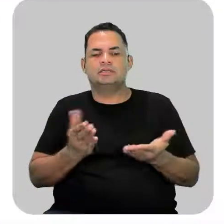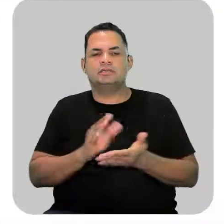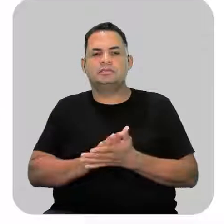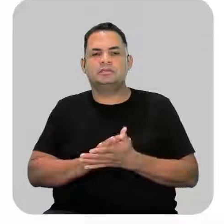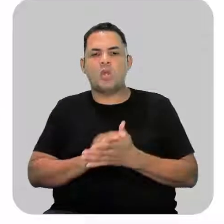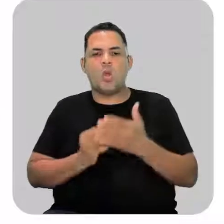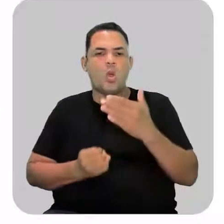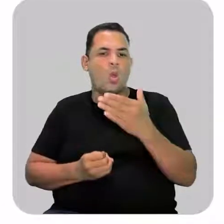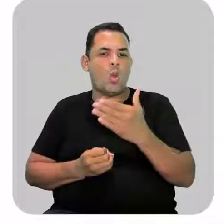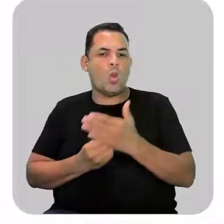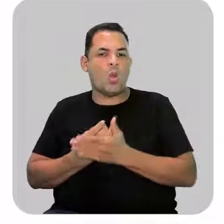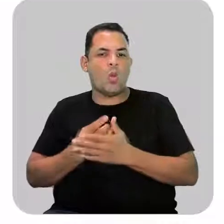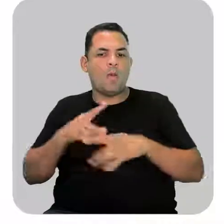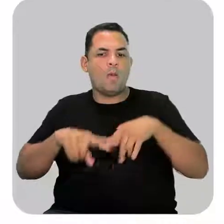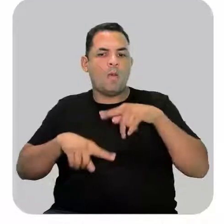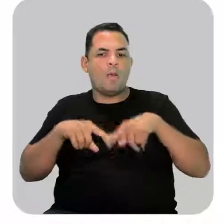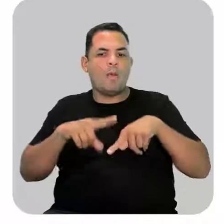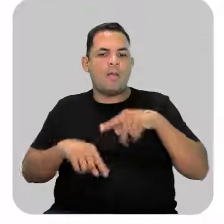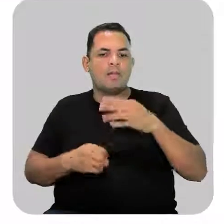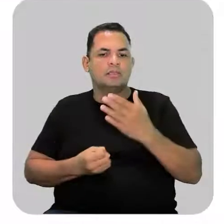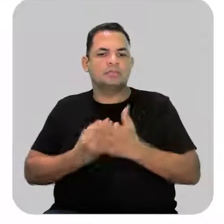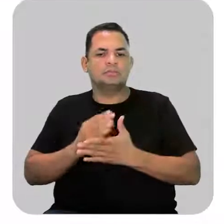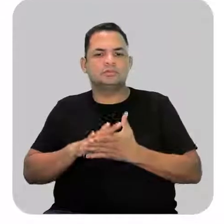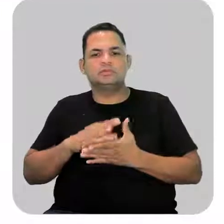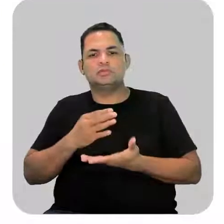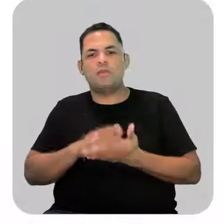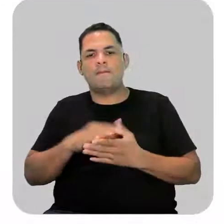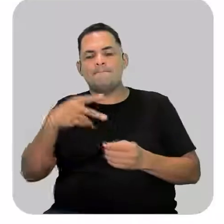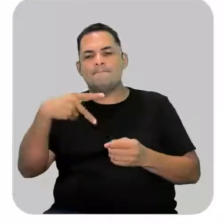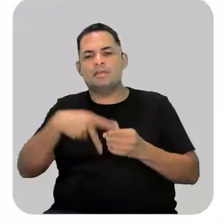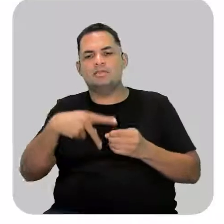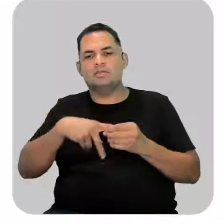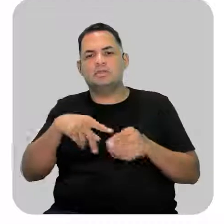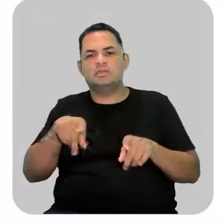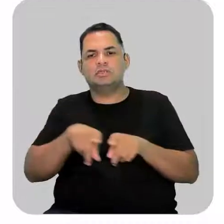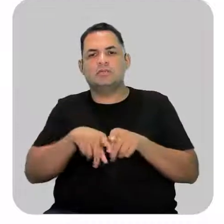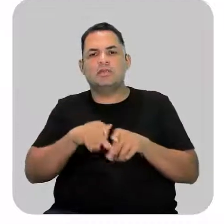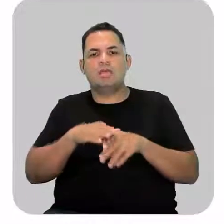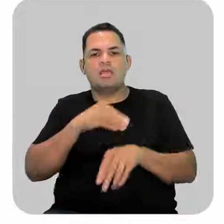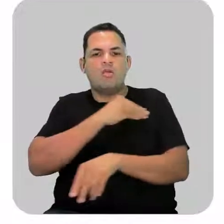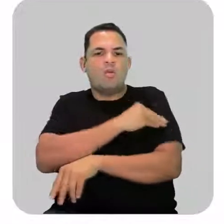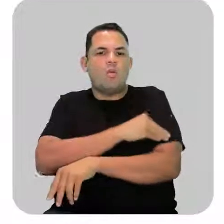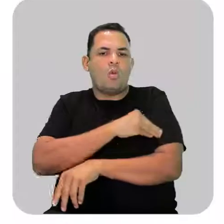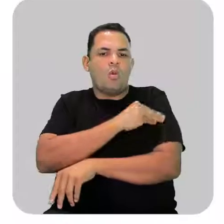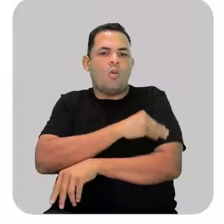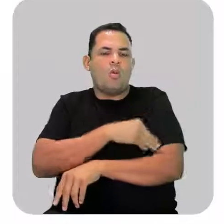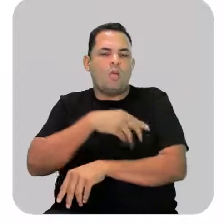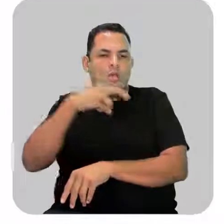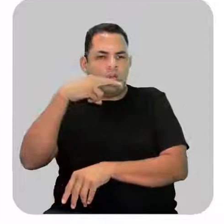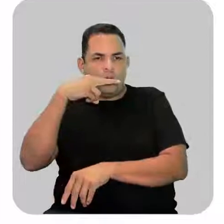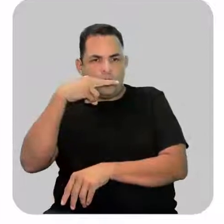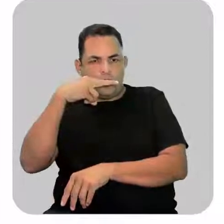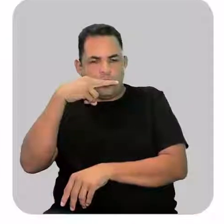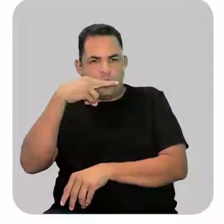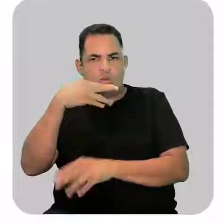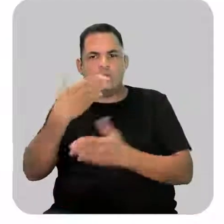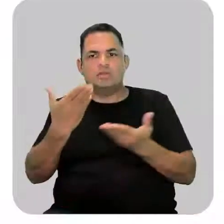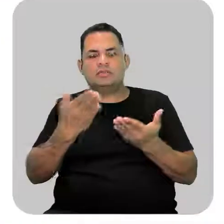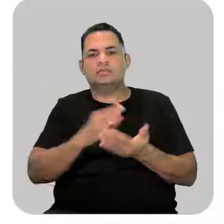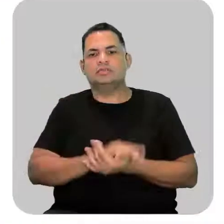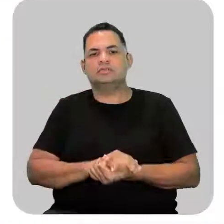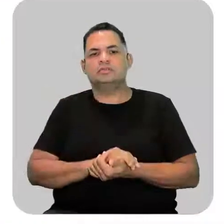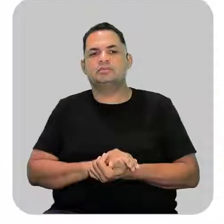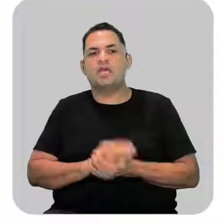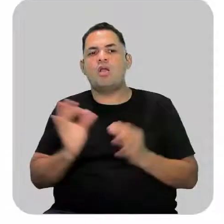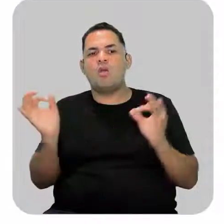os derivados do petróleo e o álcool de cana? Vamos pensar bem e a gente chega